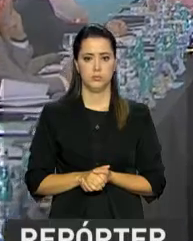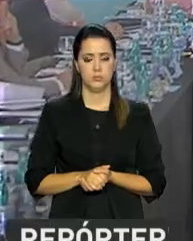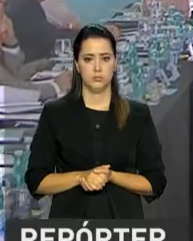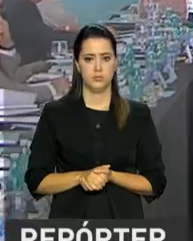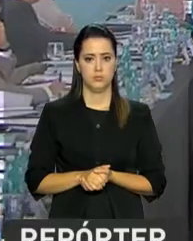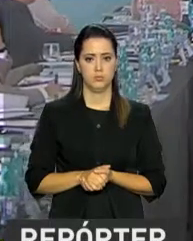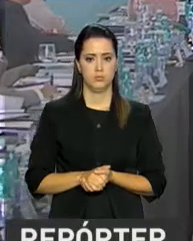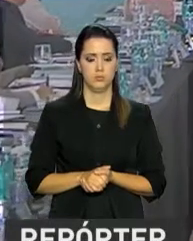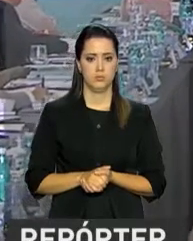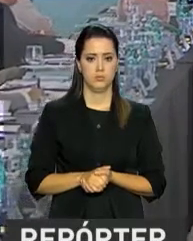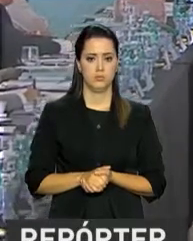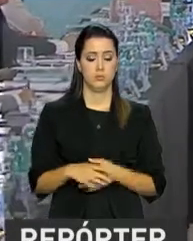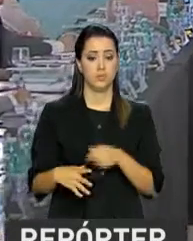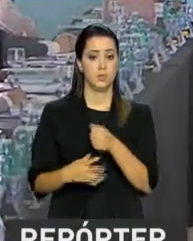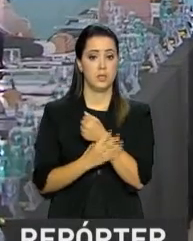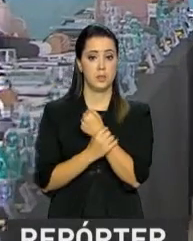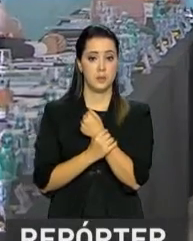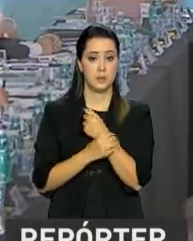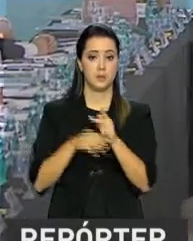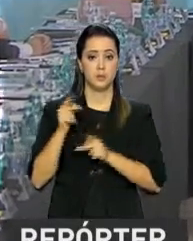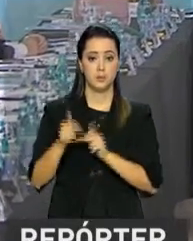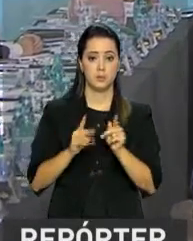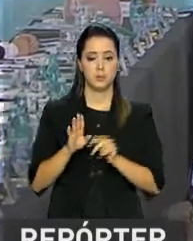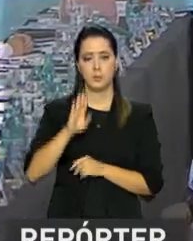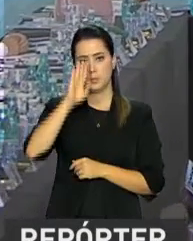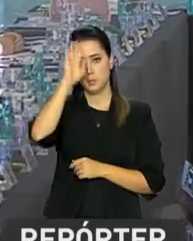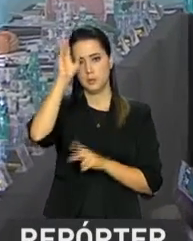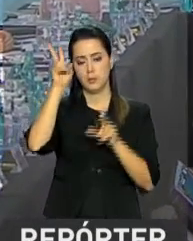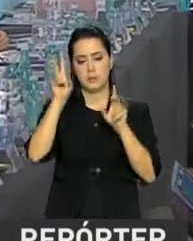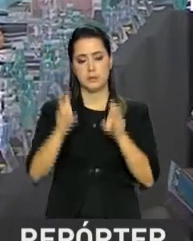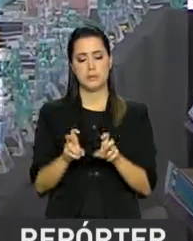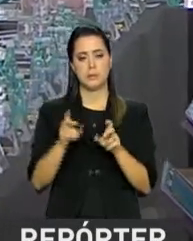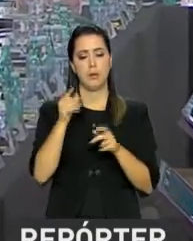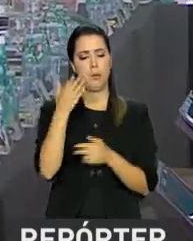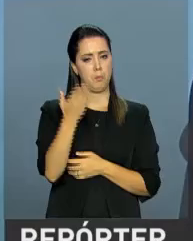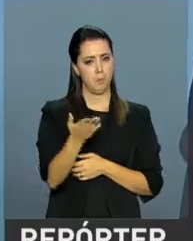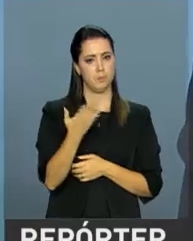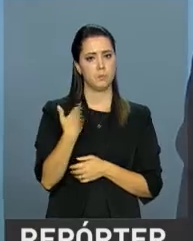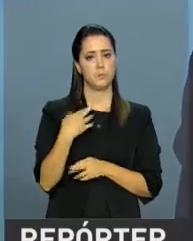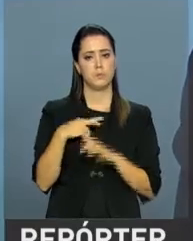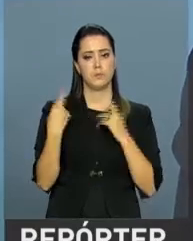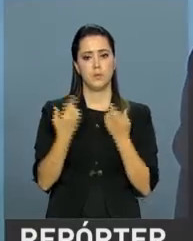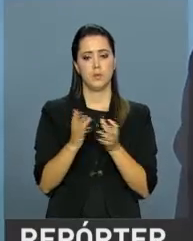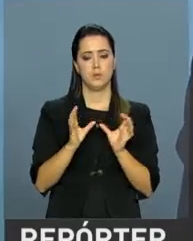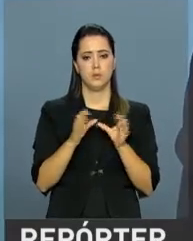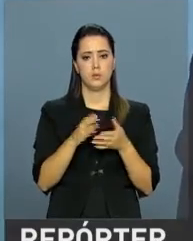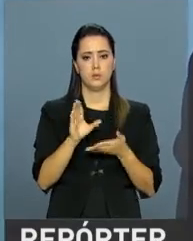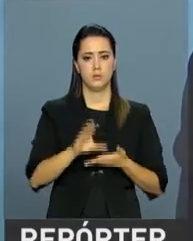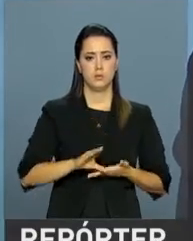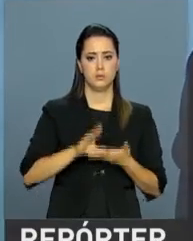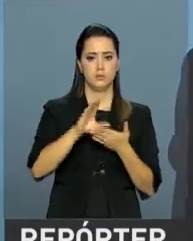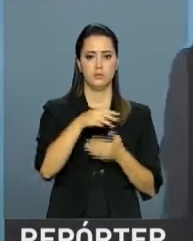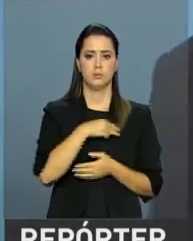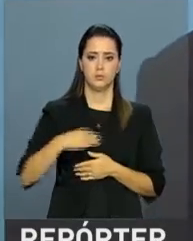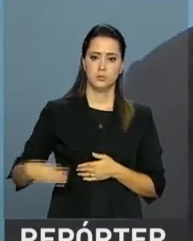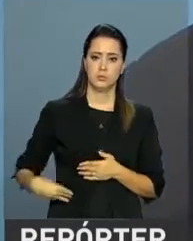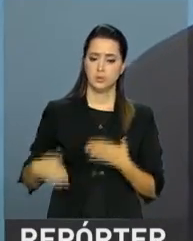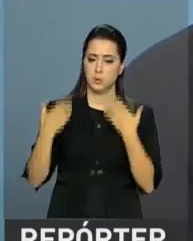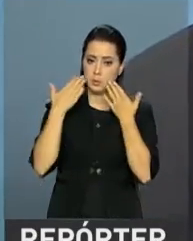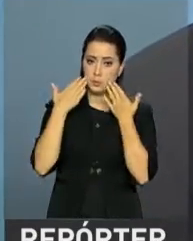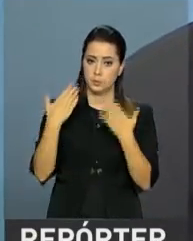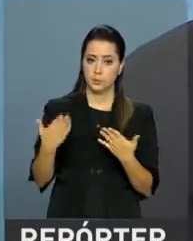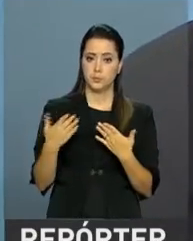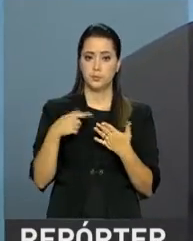a segurança pública foi um dos principais temas da reunião do conselho o ministro raul jungmann apresentou um diagnóstico